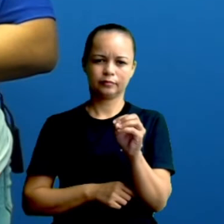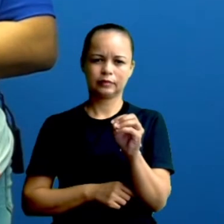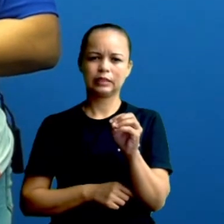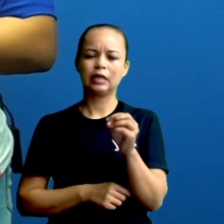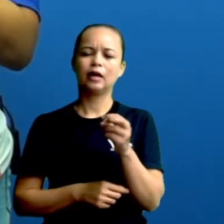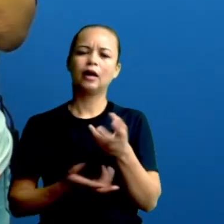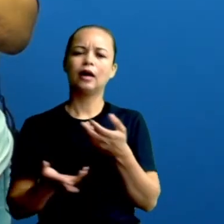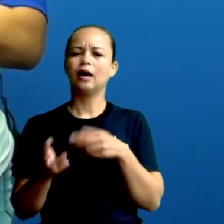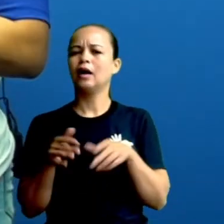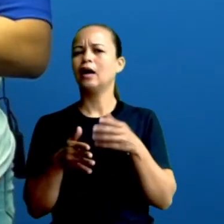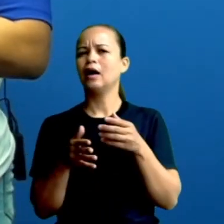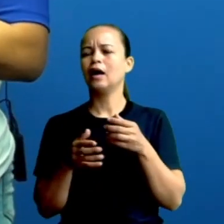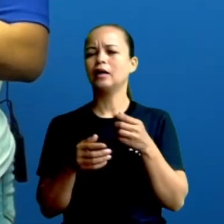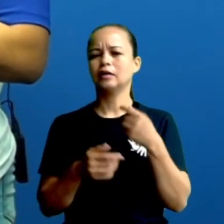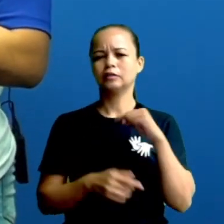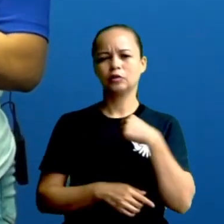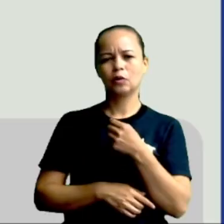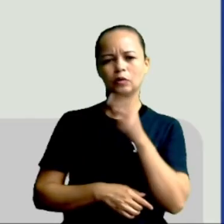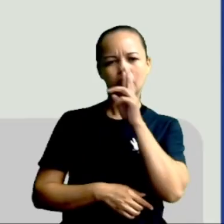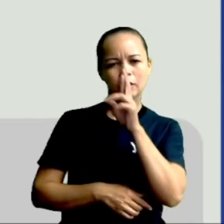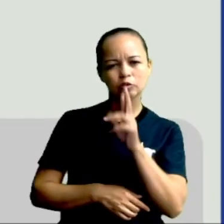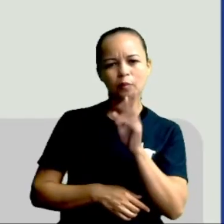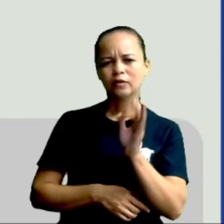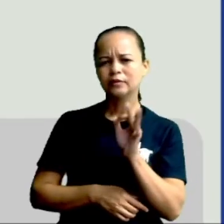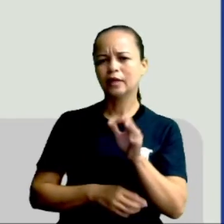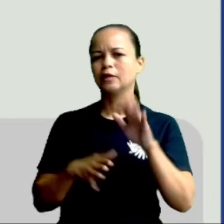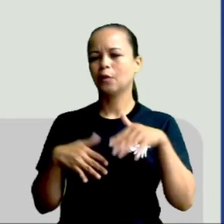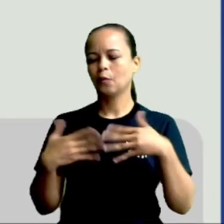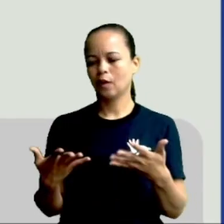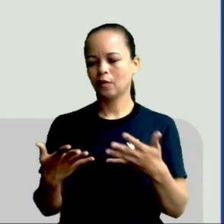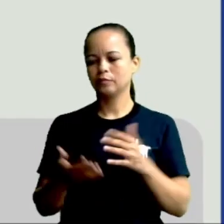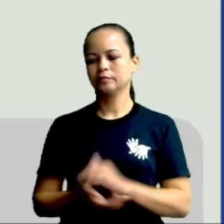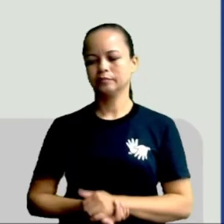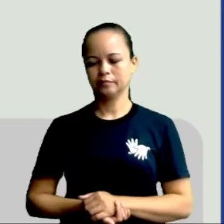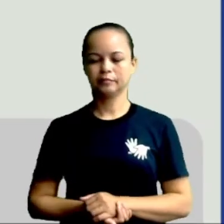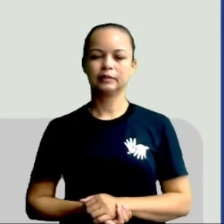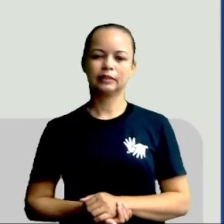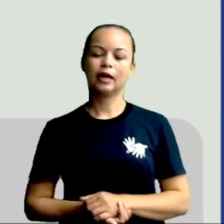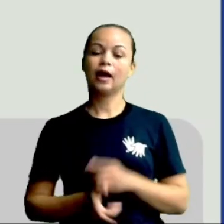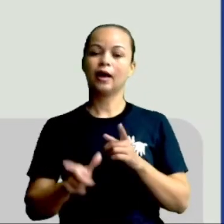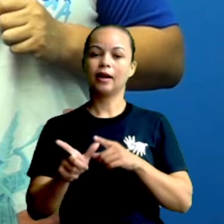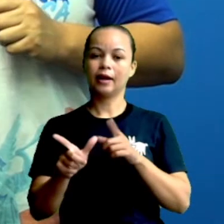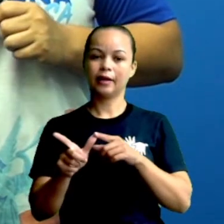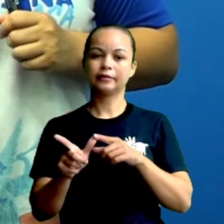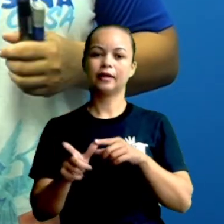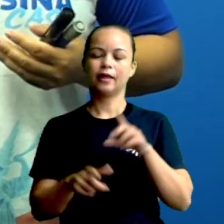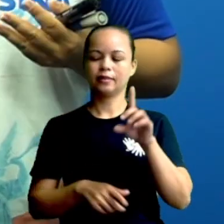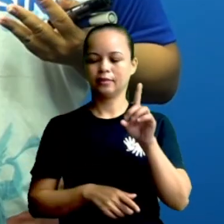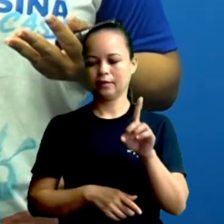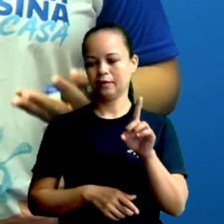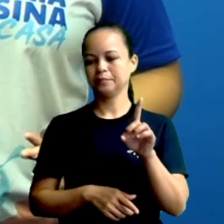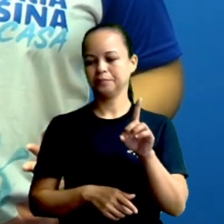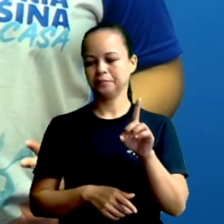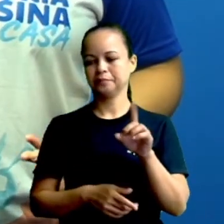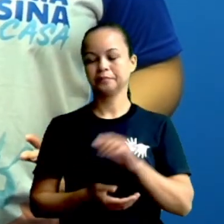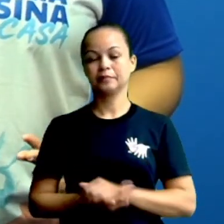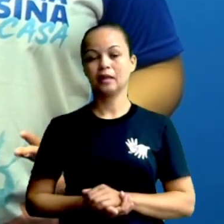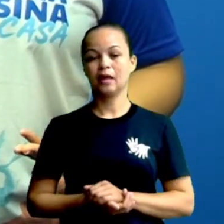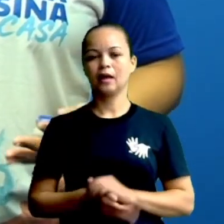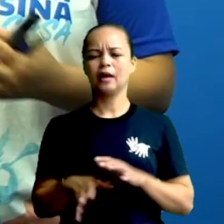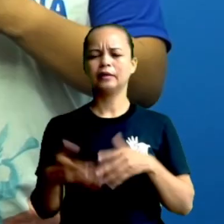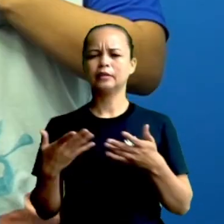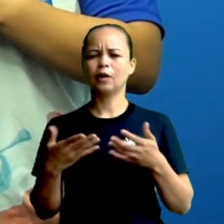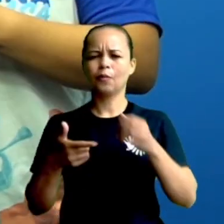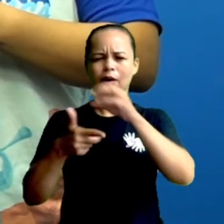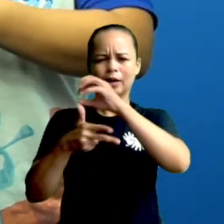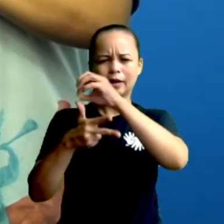seria a nossa alternativa, gente? Letra D, tá certo? Então, é uma questão do